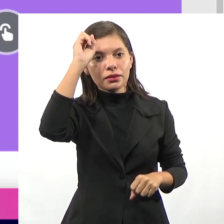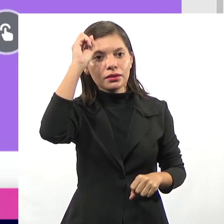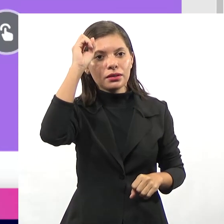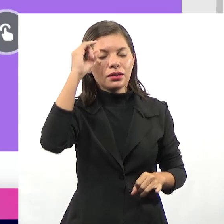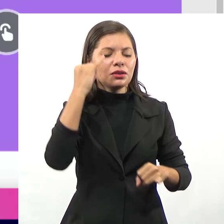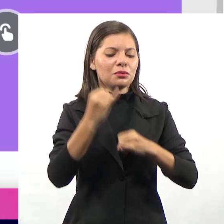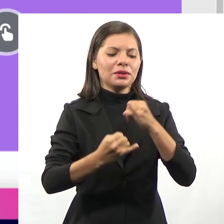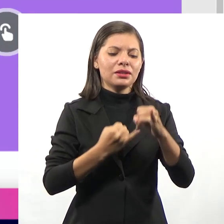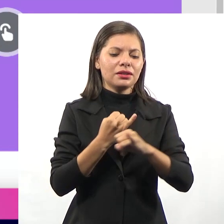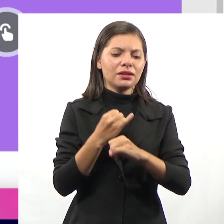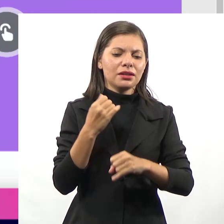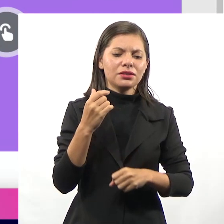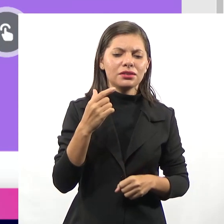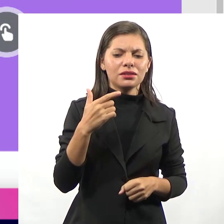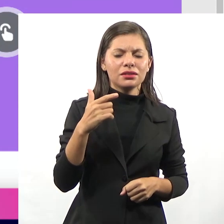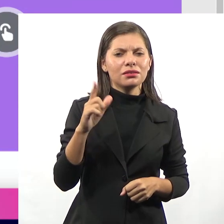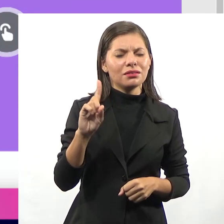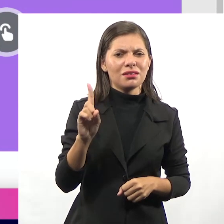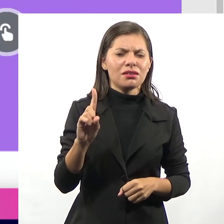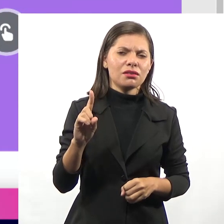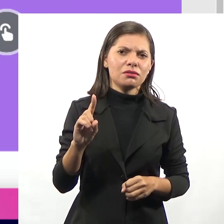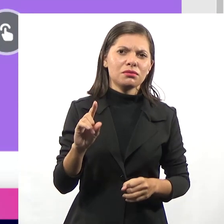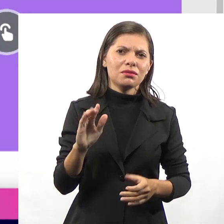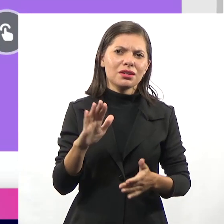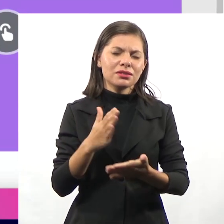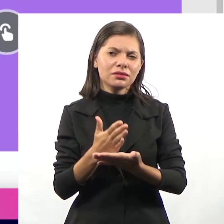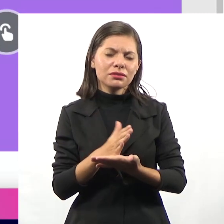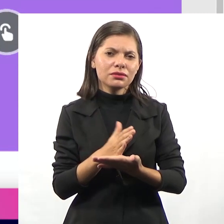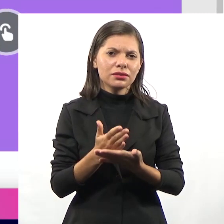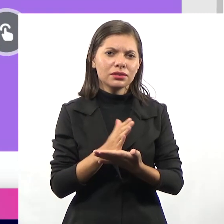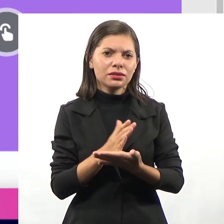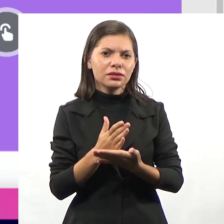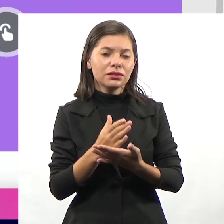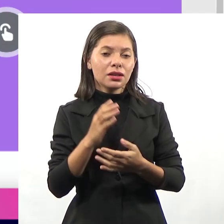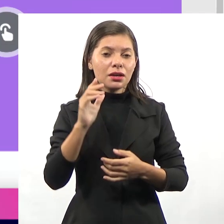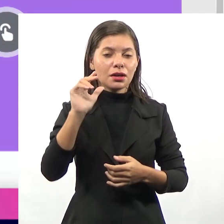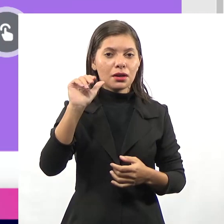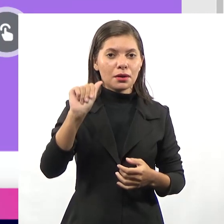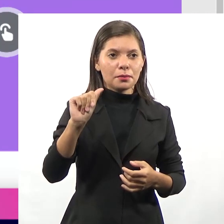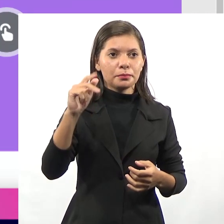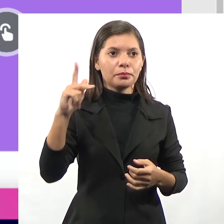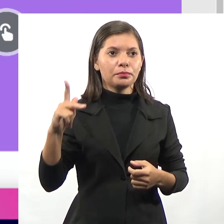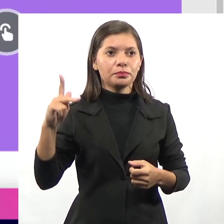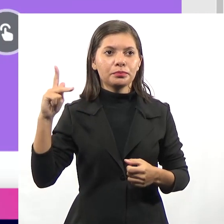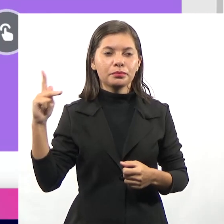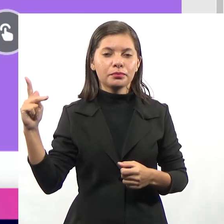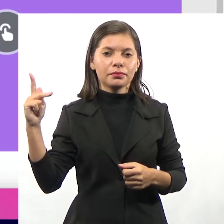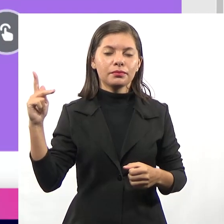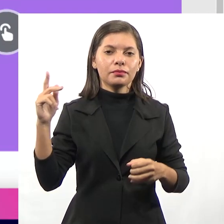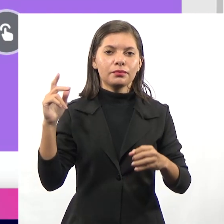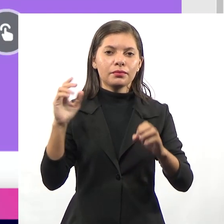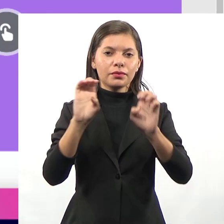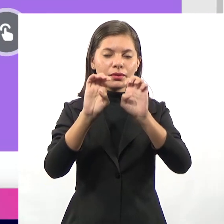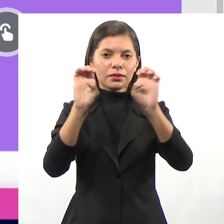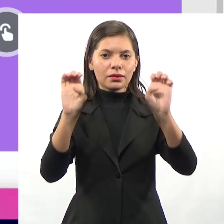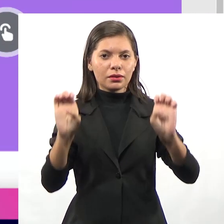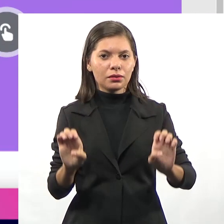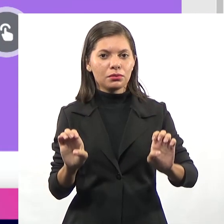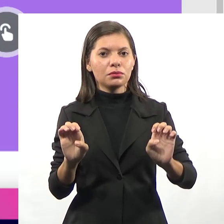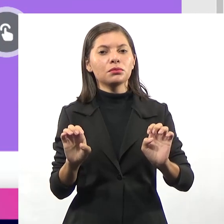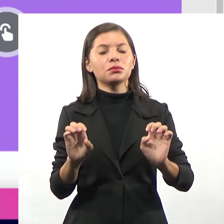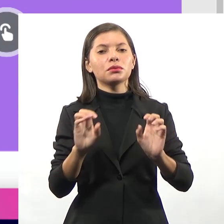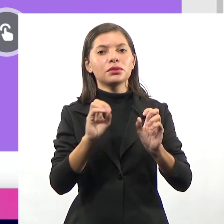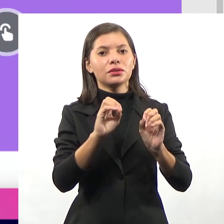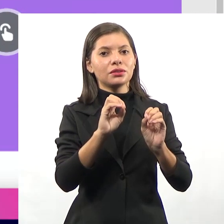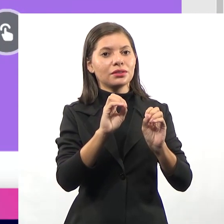vai correr sobre a internet, às vezes é aplicativos, mas dali a gente consegue elencar diversos aplicativos que utilizam essa estrutura